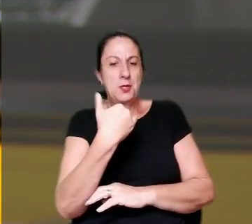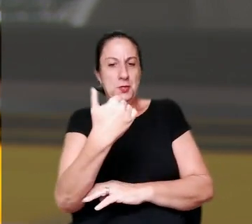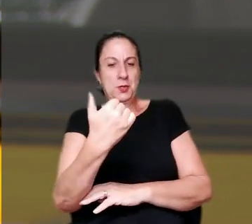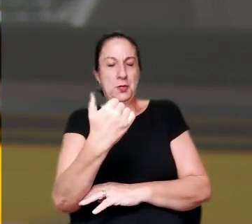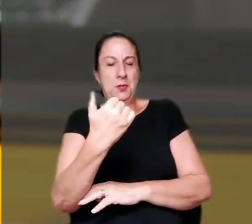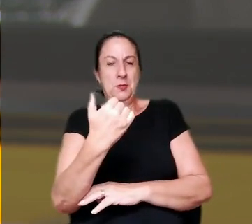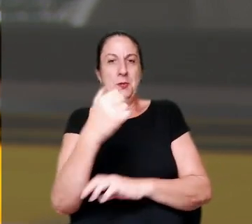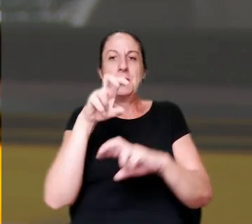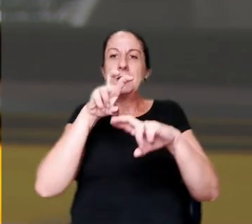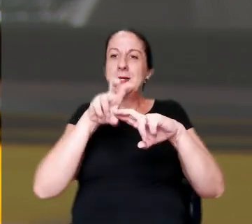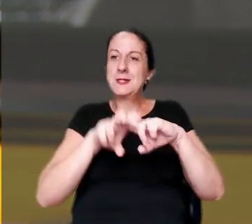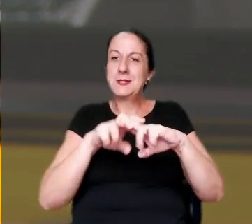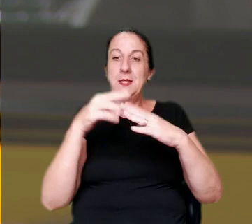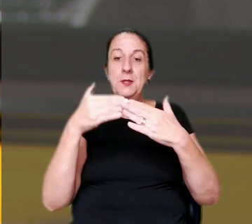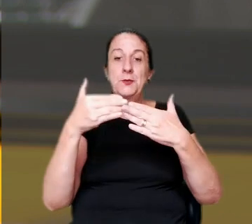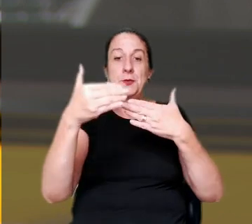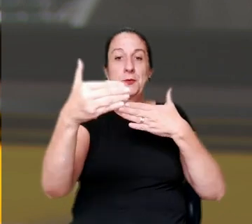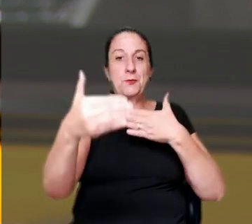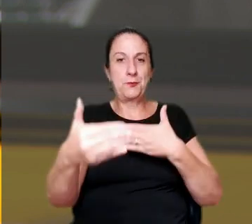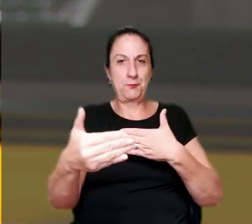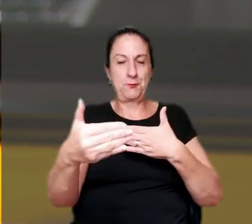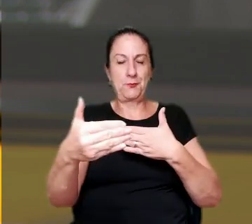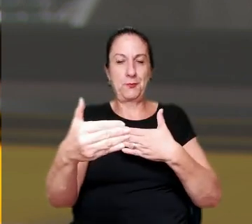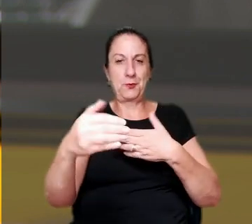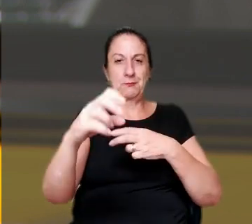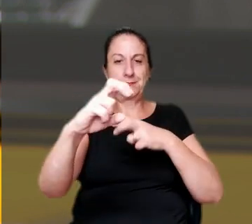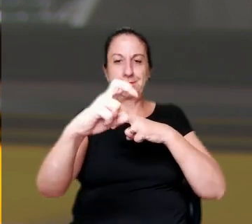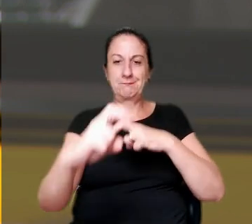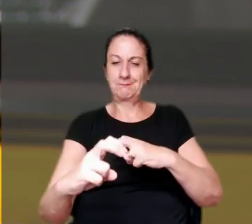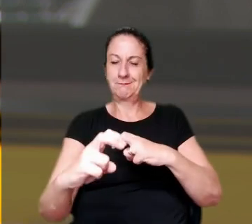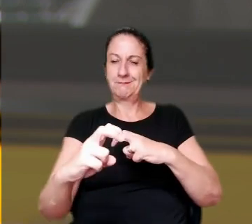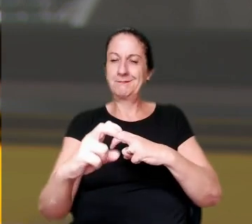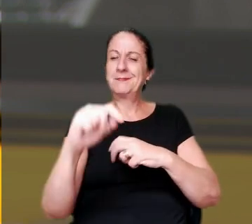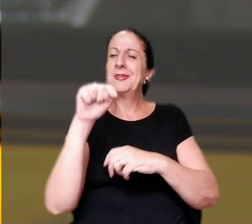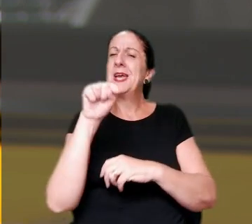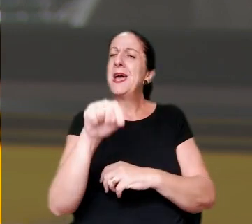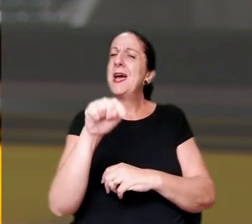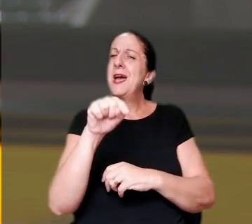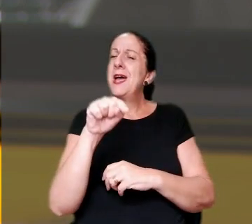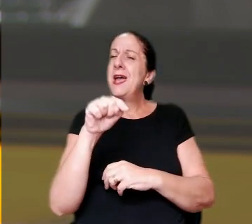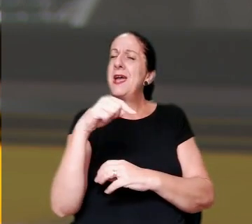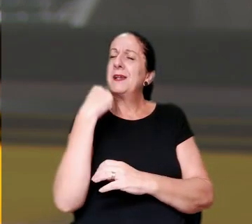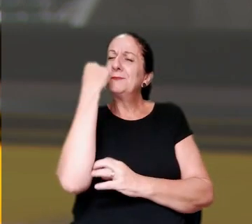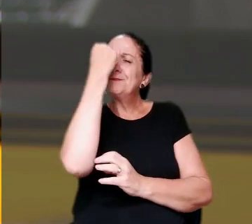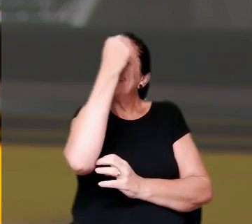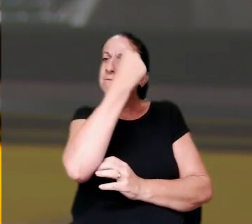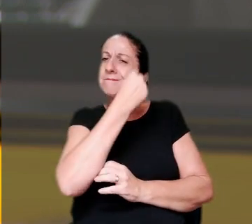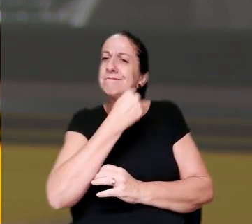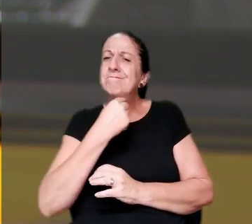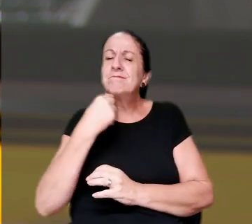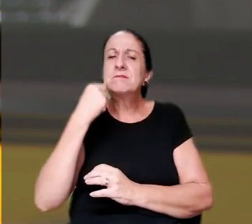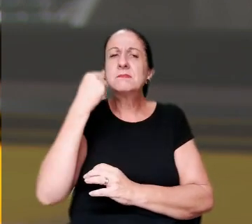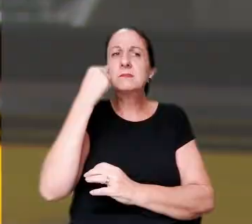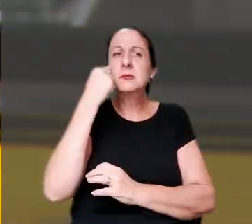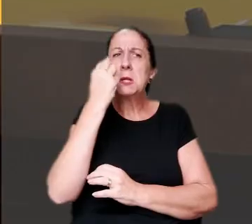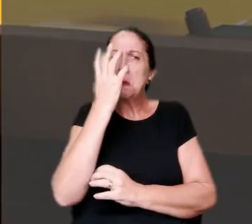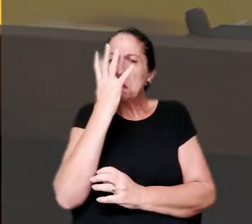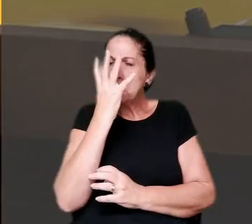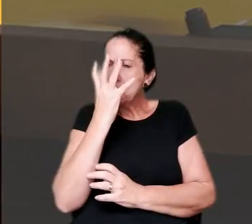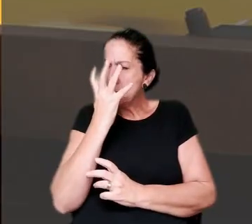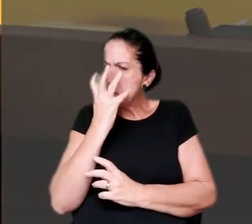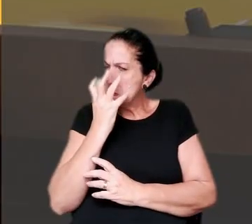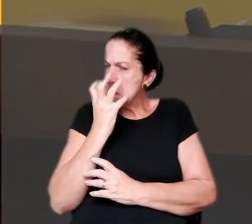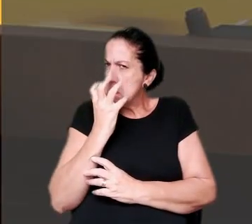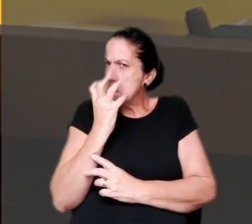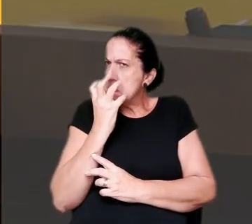oral, ela me chama, eu sento na cadeira da frente da mesa dela e ela estava com